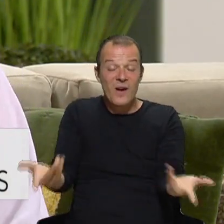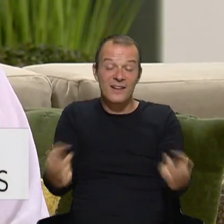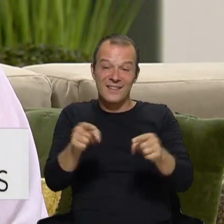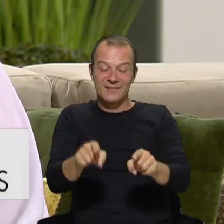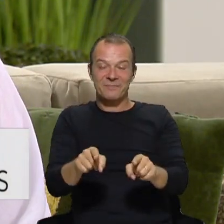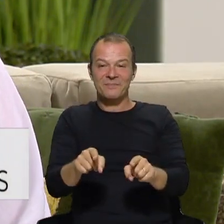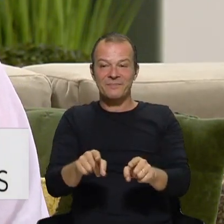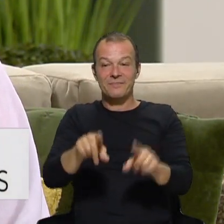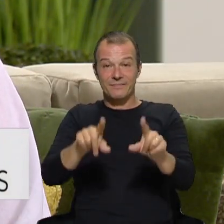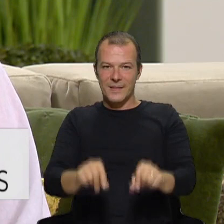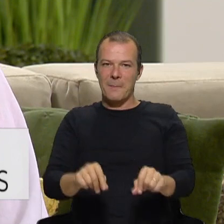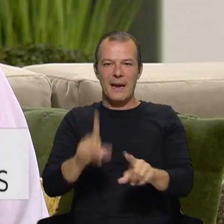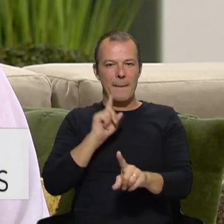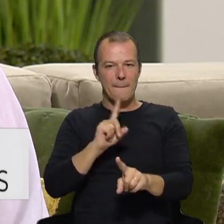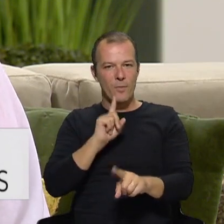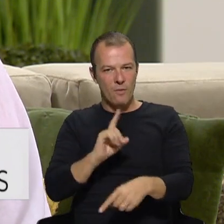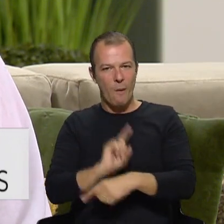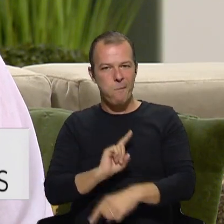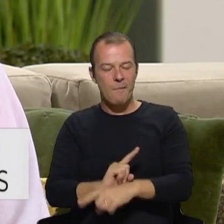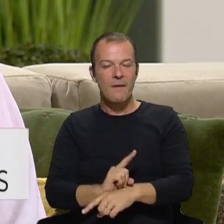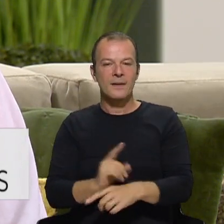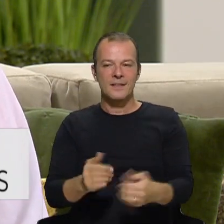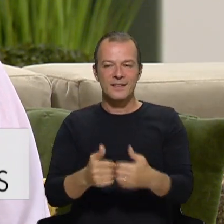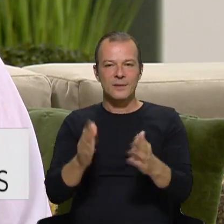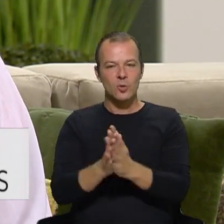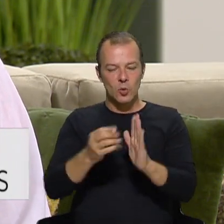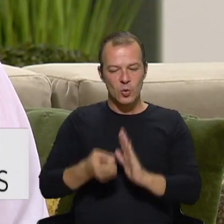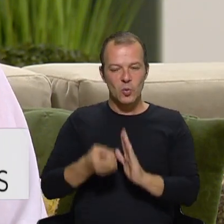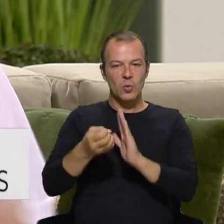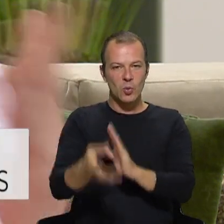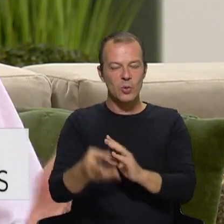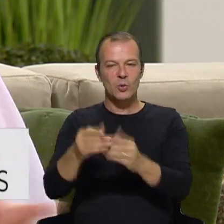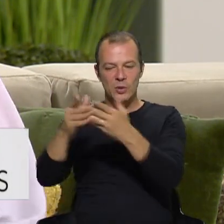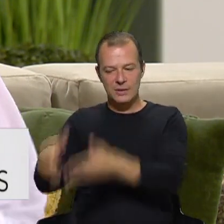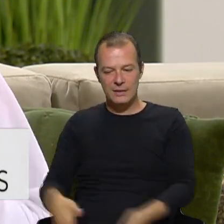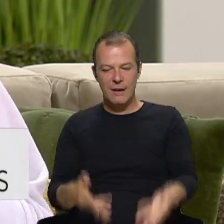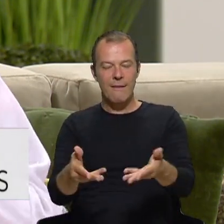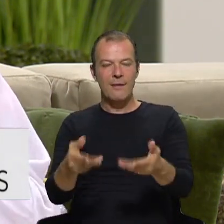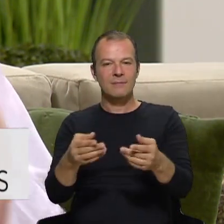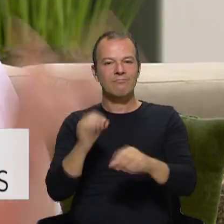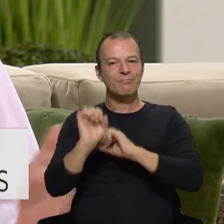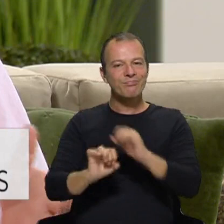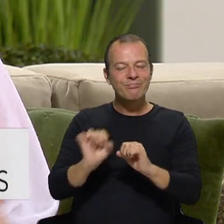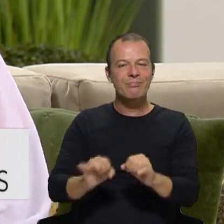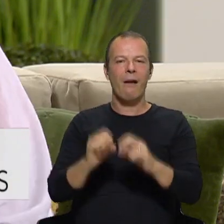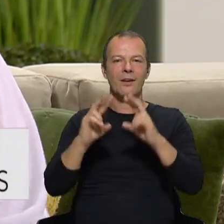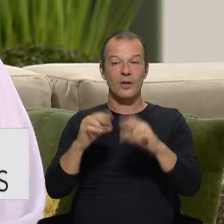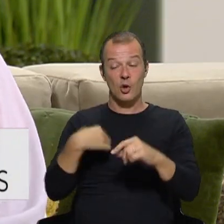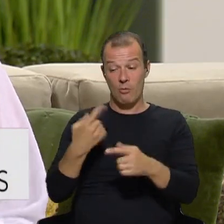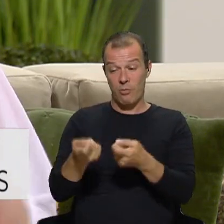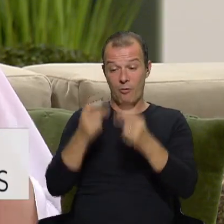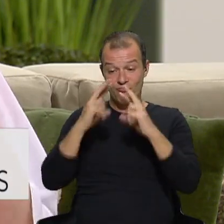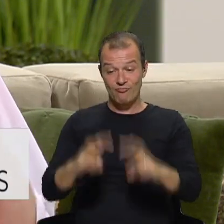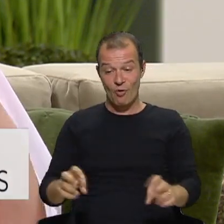Portanto, também foi importante todo um conjunto de estratégias que fui encontrando, porque esta também